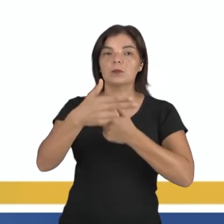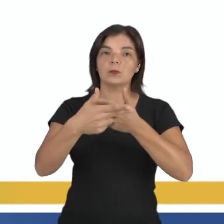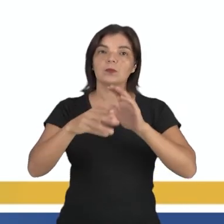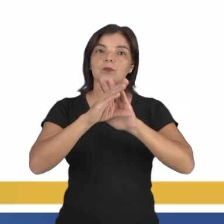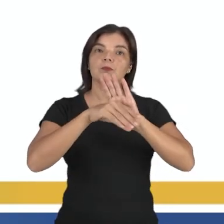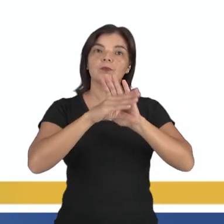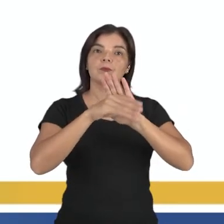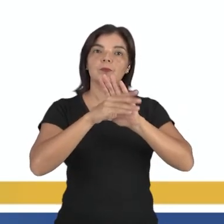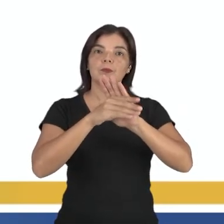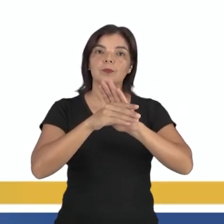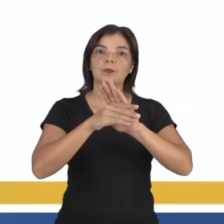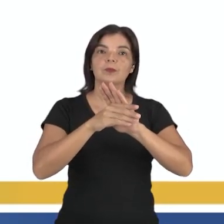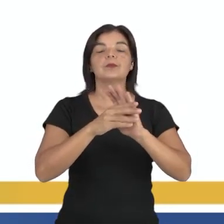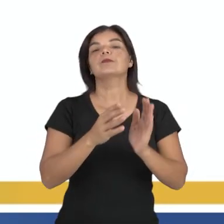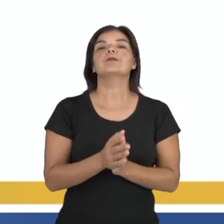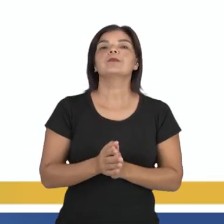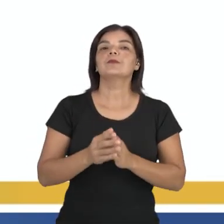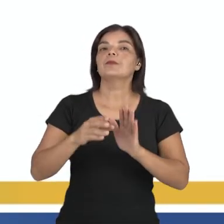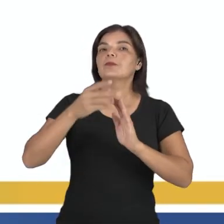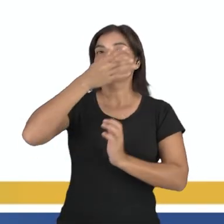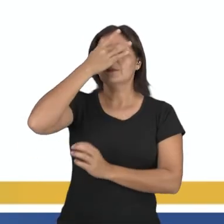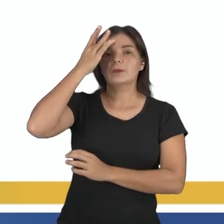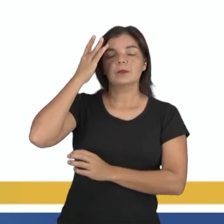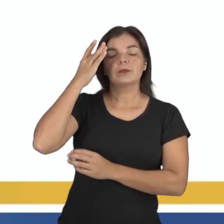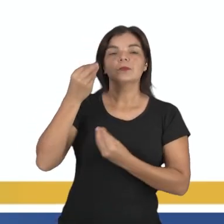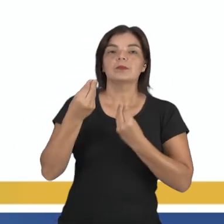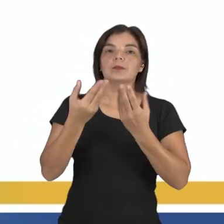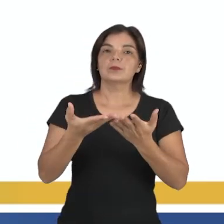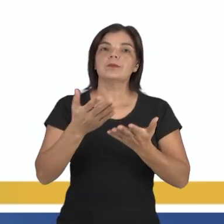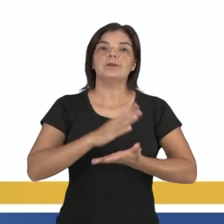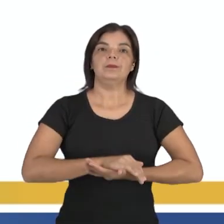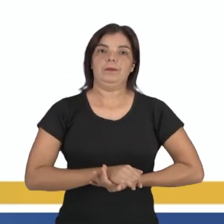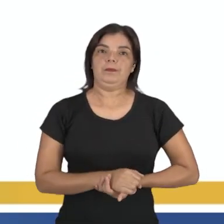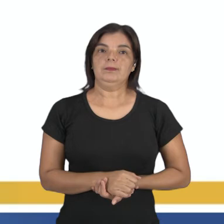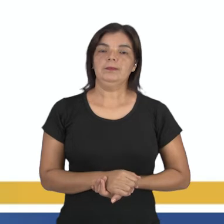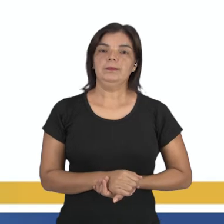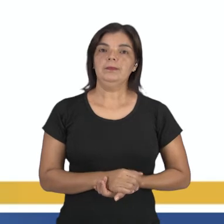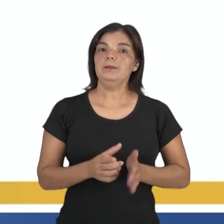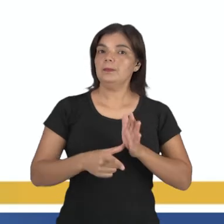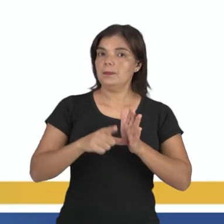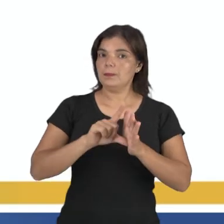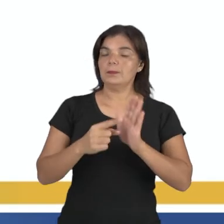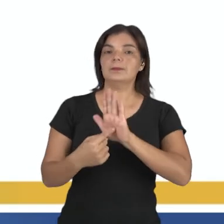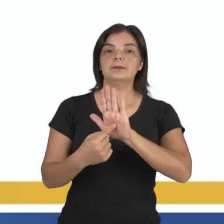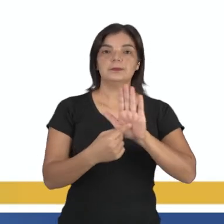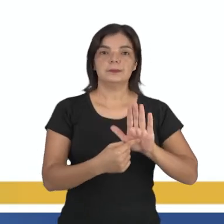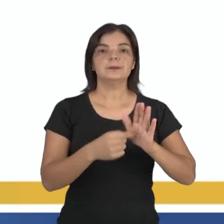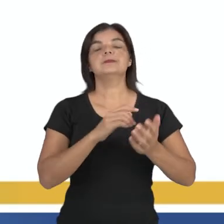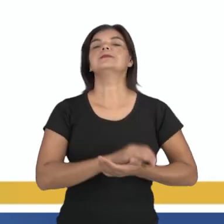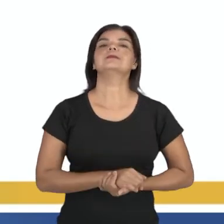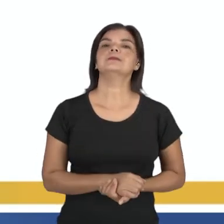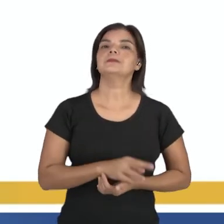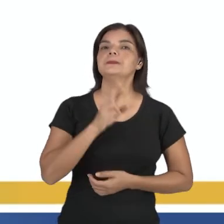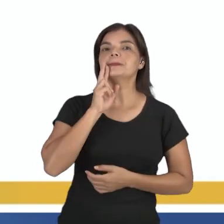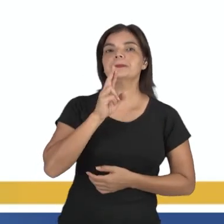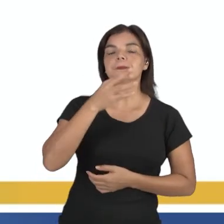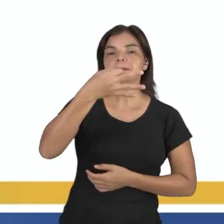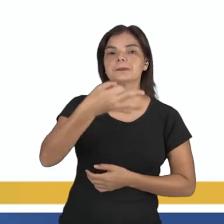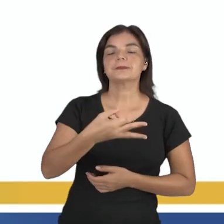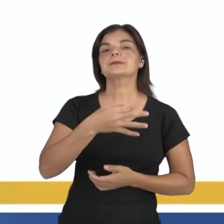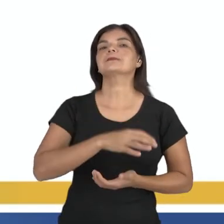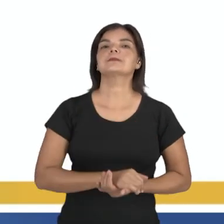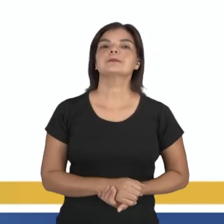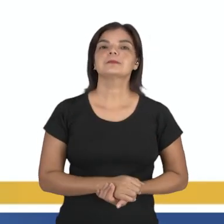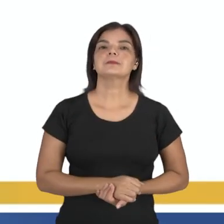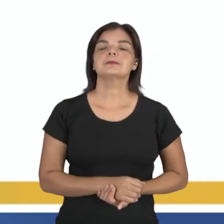um mandato de determinado conteúdo entre pessoas dadas. Antes de nós apresentarmos a resposta